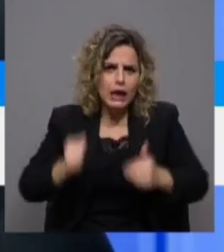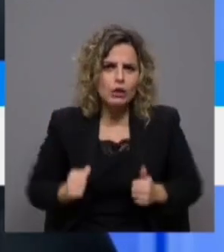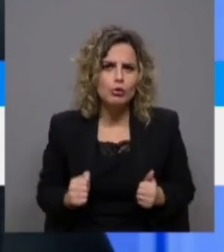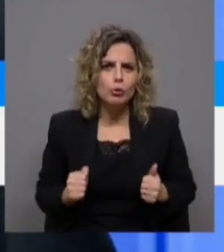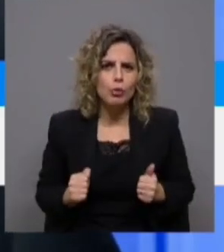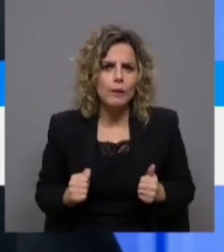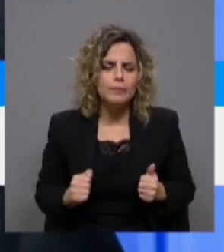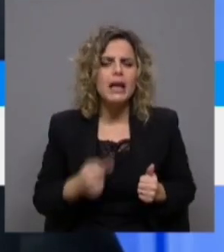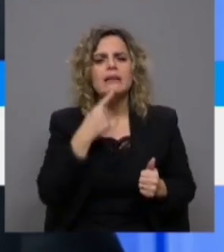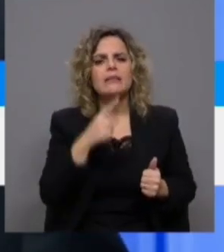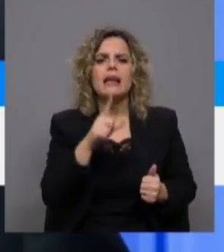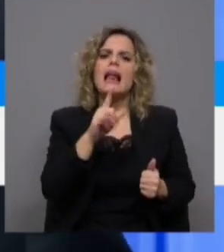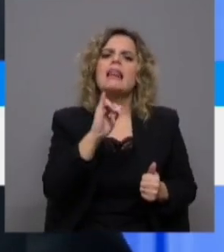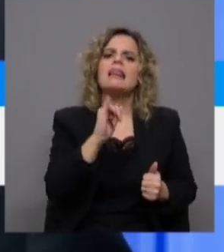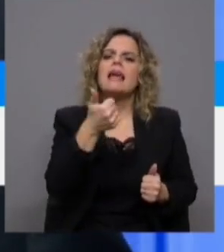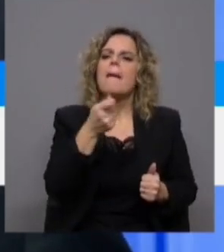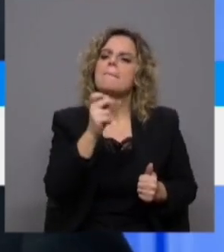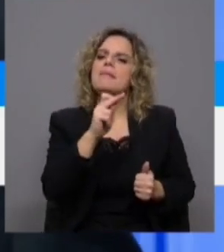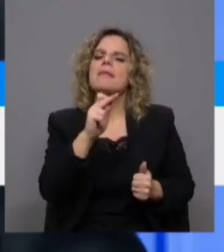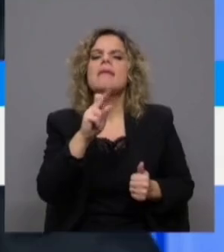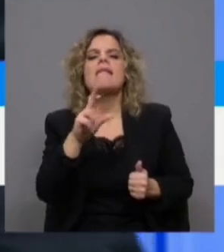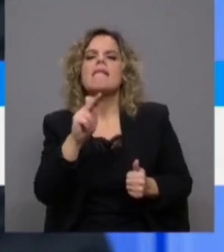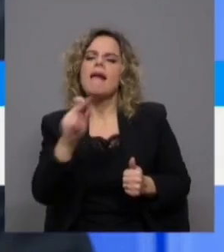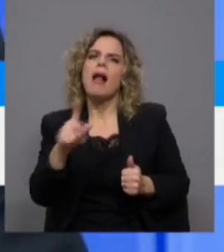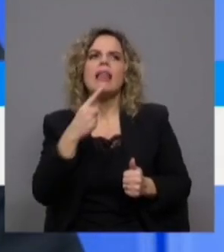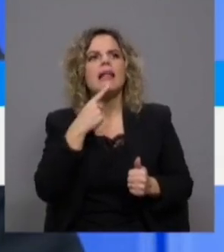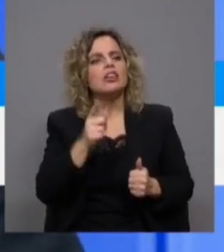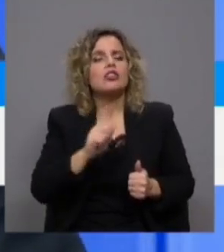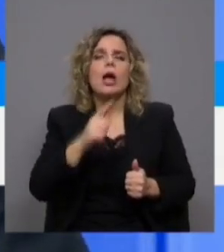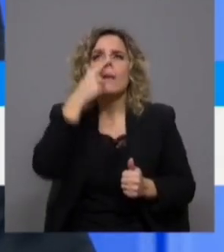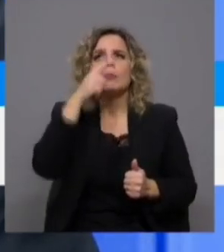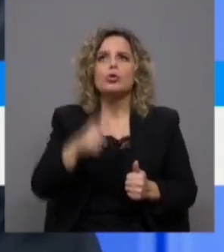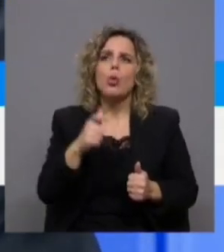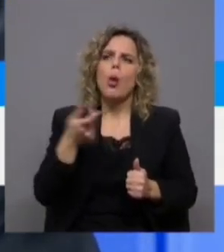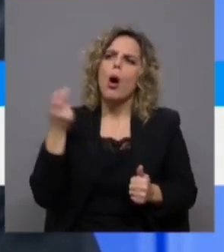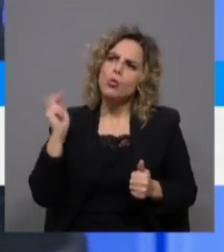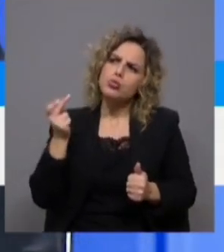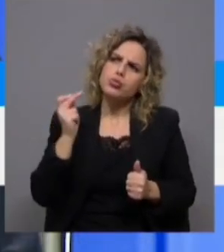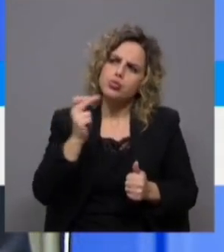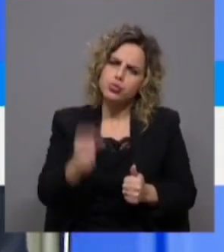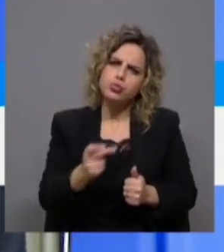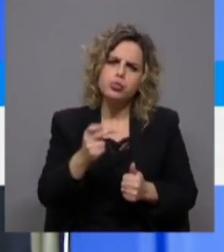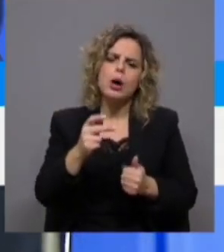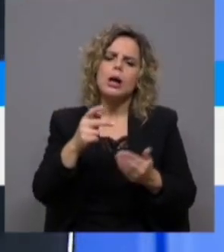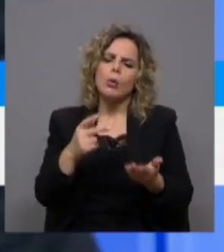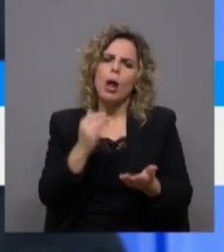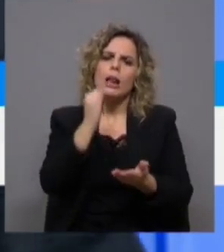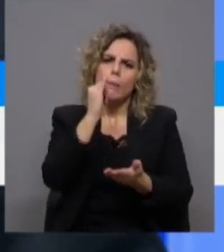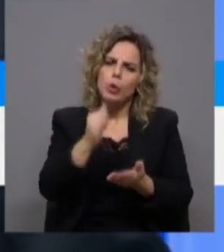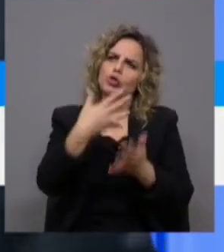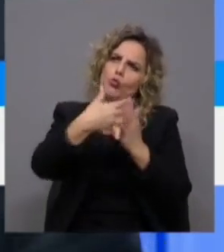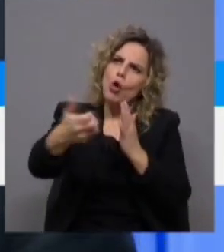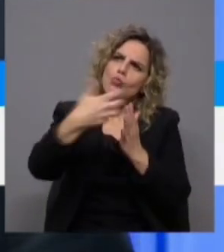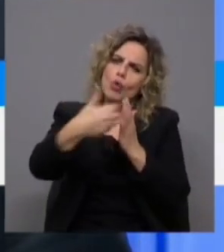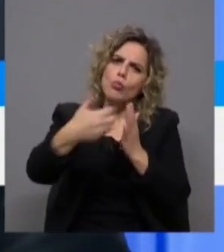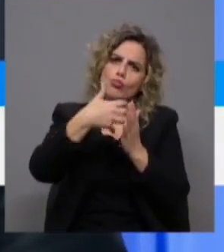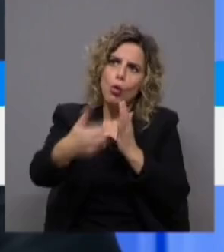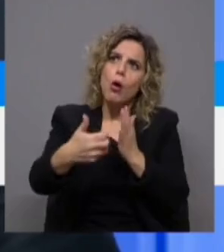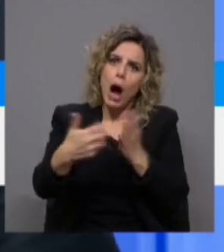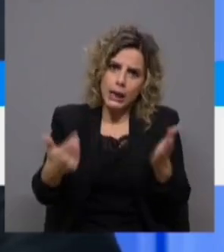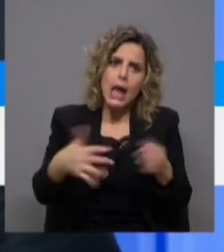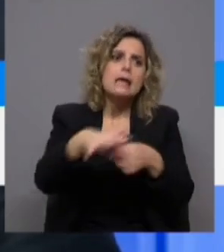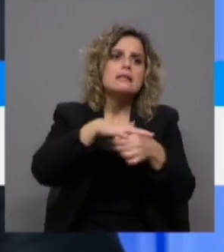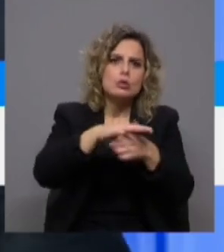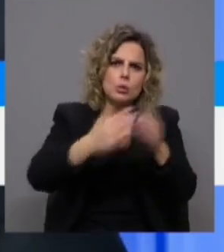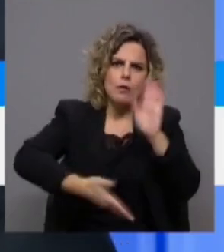te dizer que os liberais 10 São menos liberais por defenderem o dinheiro que as pessoas ao longo dos tempos é imposta entregaram ao estado possa ser devolvido as